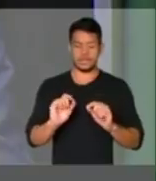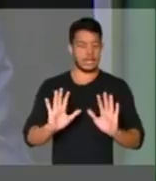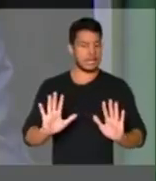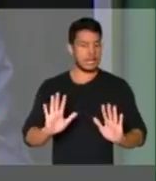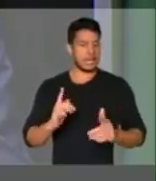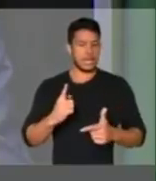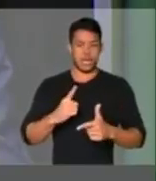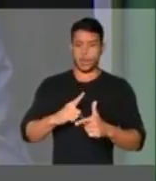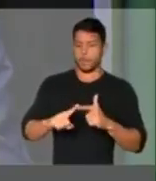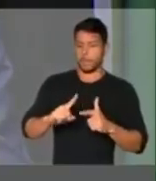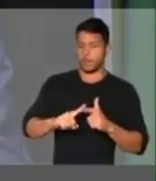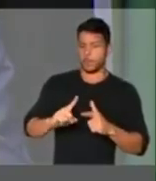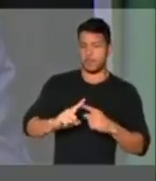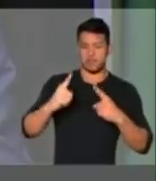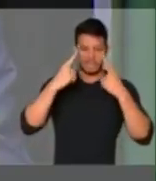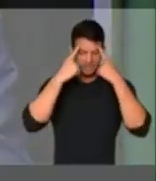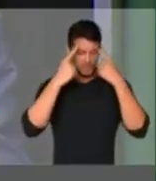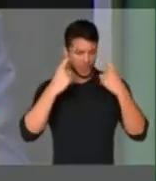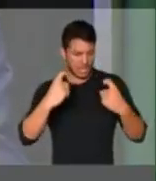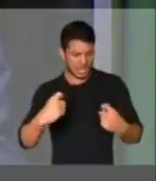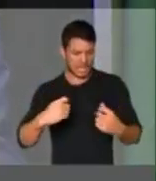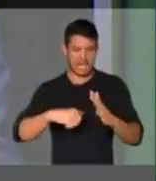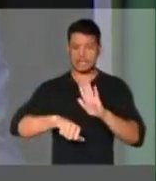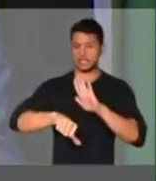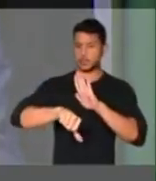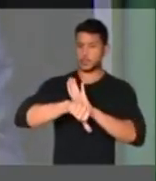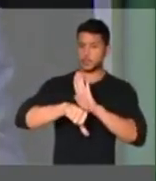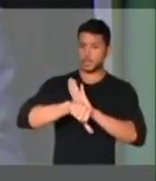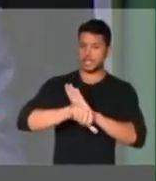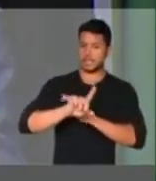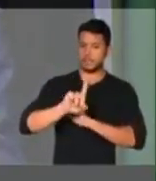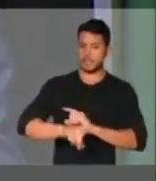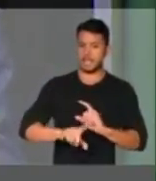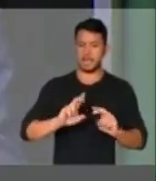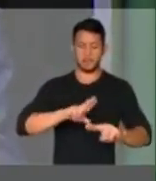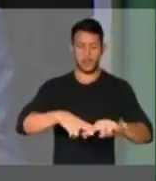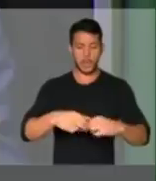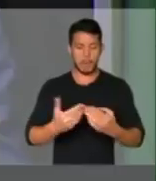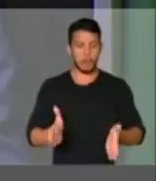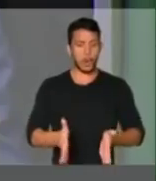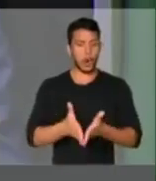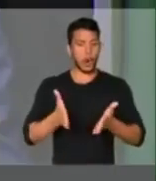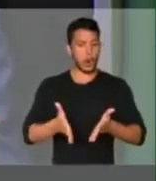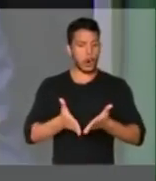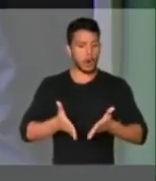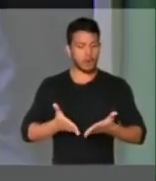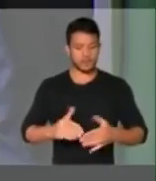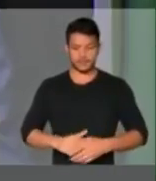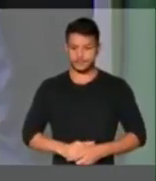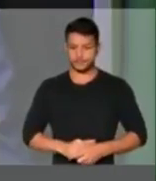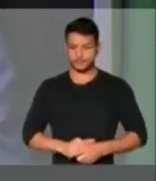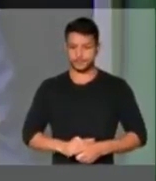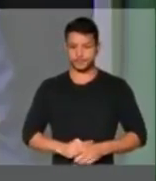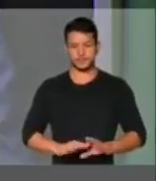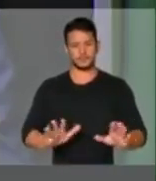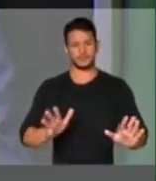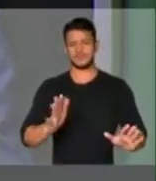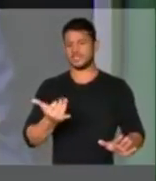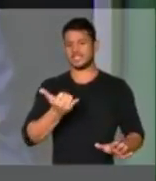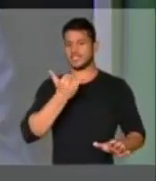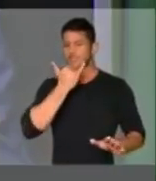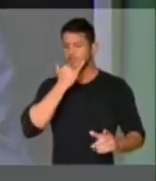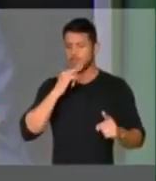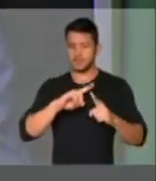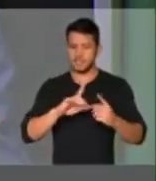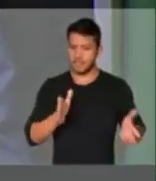da violência, o grande problema da criminalidade seria a pobreza, a desigualdade social. Antes de qualquer coisa, isso é uma ofensa aos